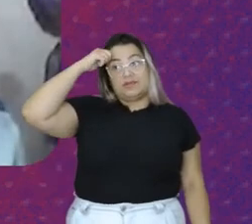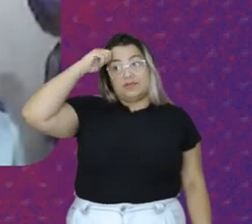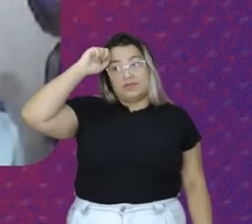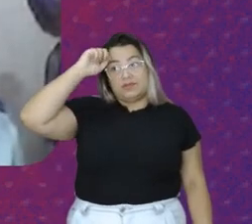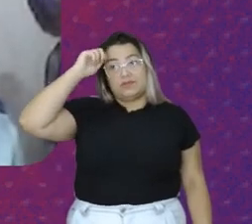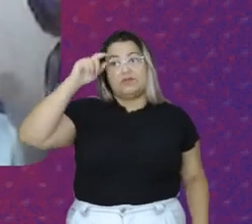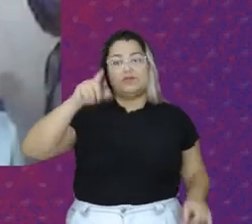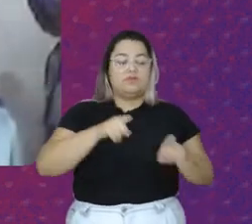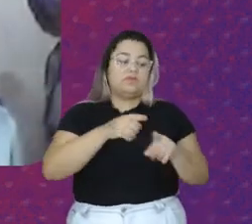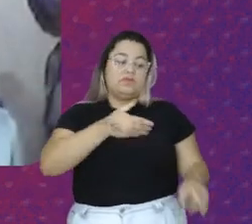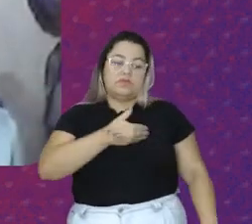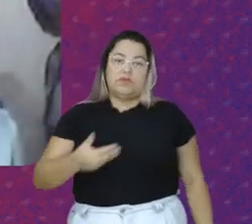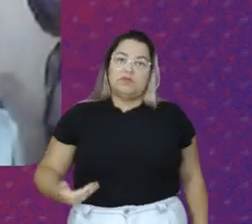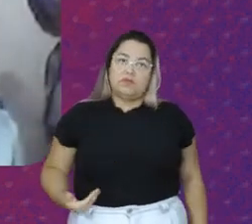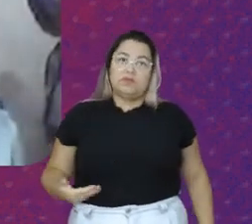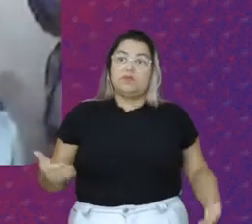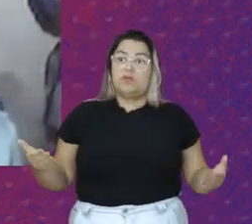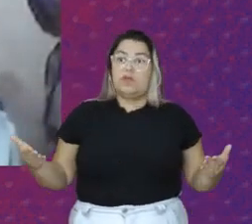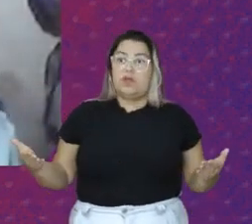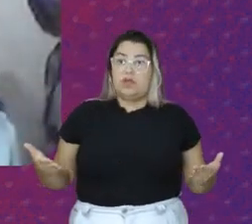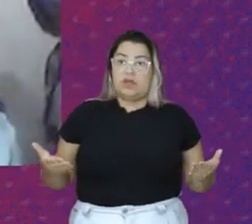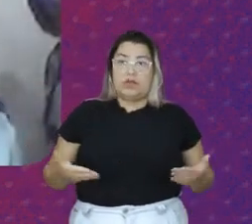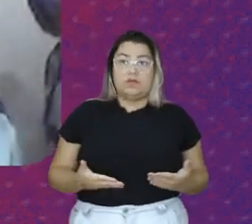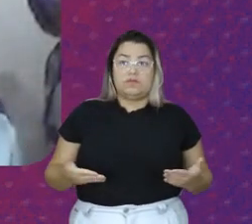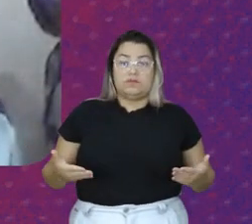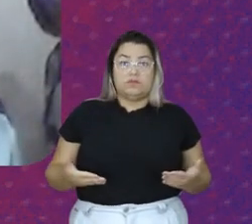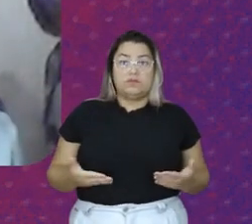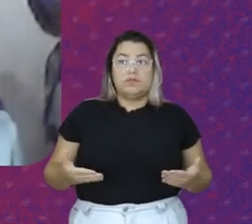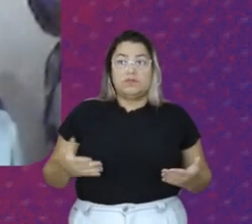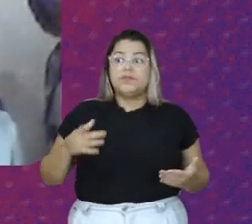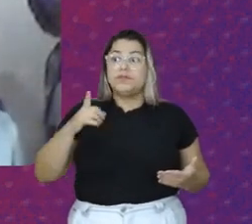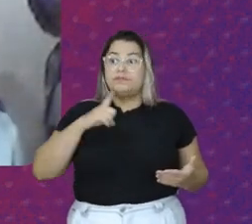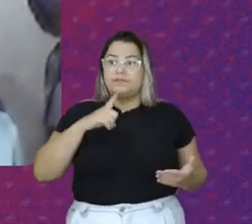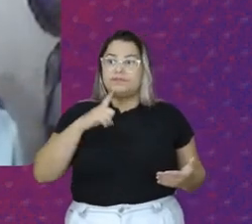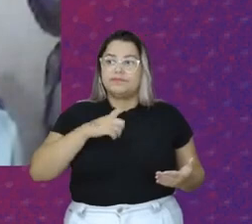esse governo atual, nós vivemos um racismo